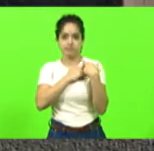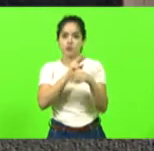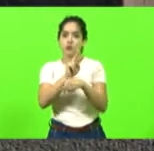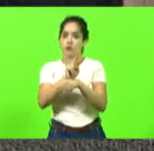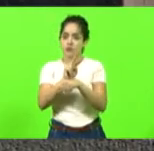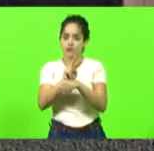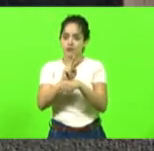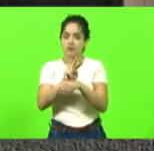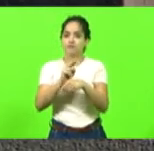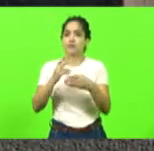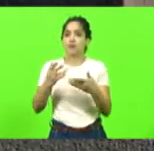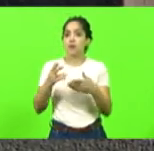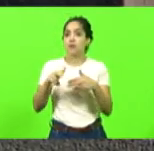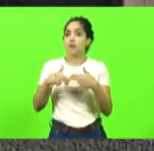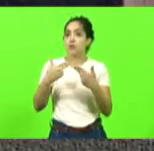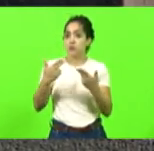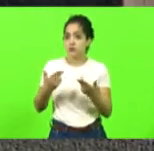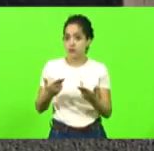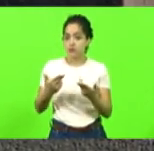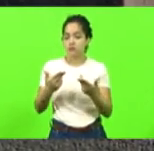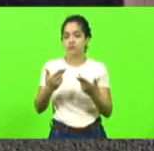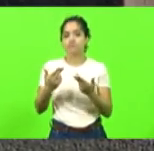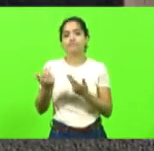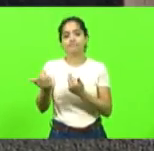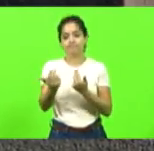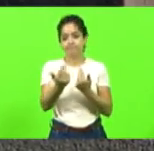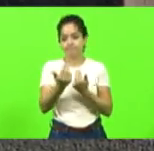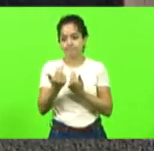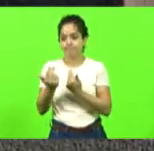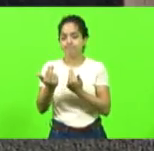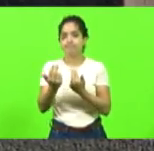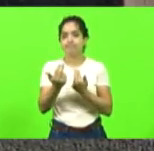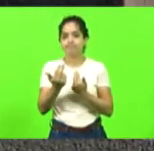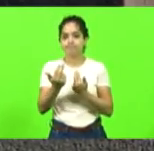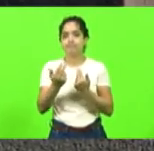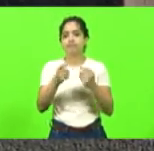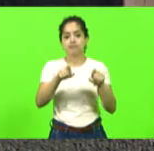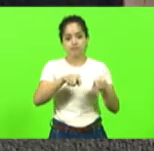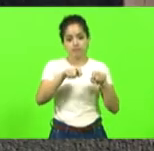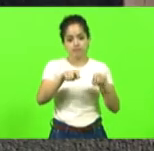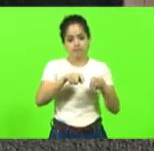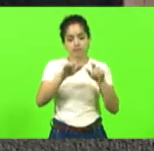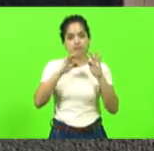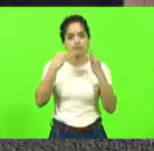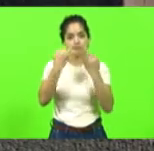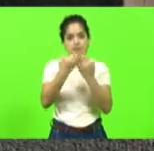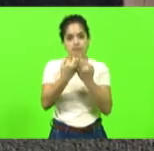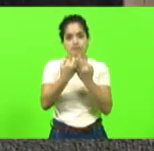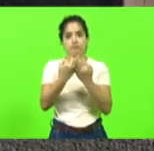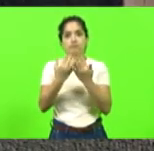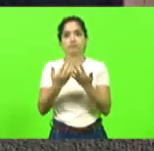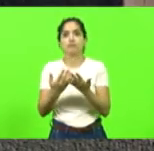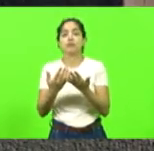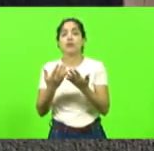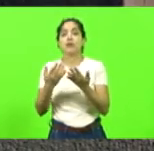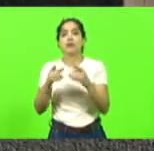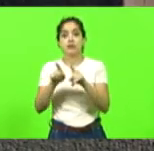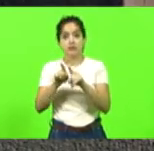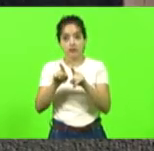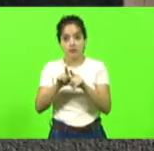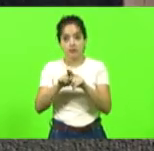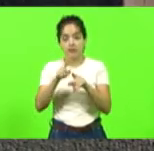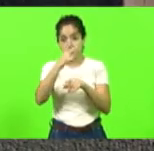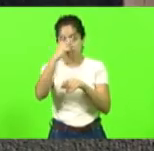ambiente. Por isso, somos irmãos, agricultura familiar, a FETRAF, né, do movimento Atingidos por